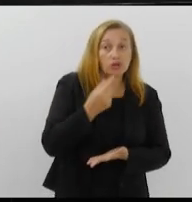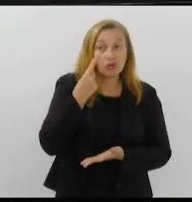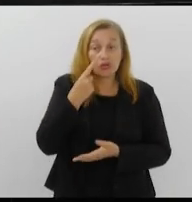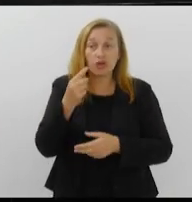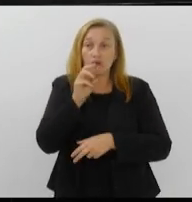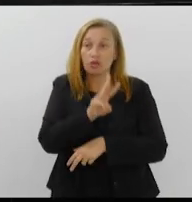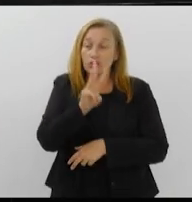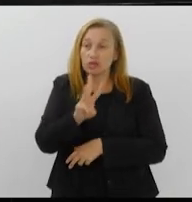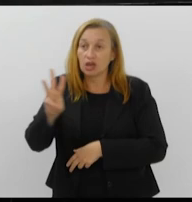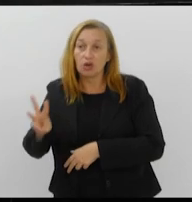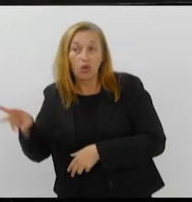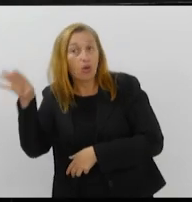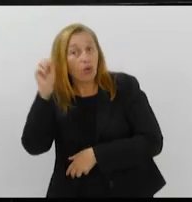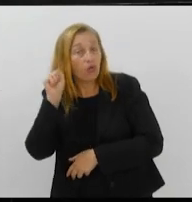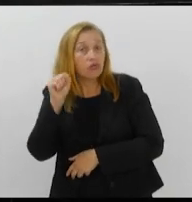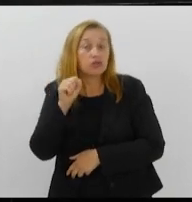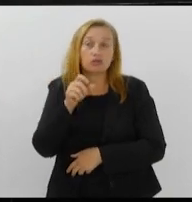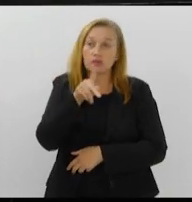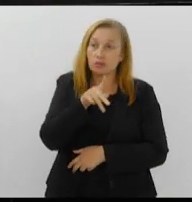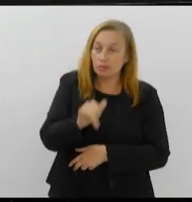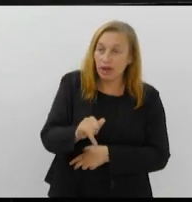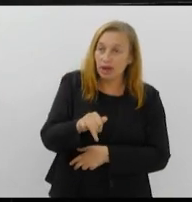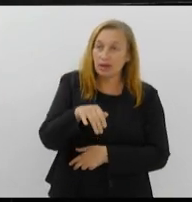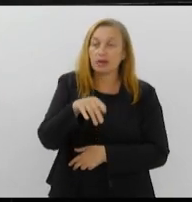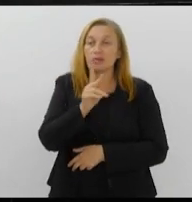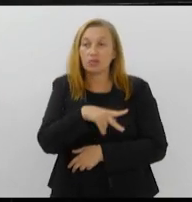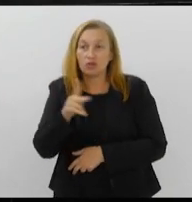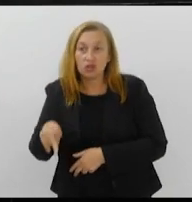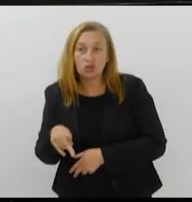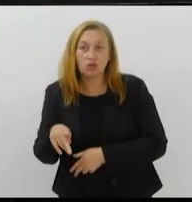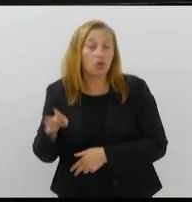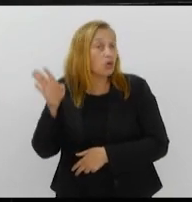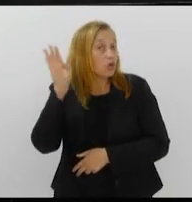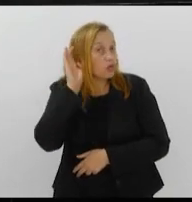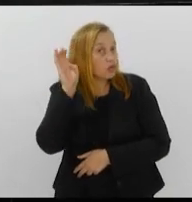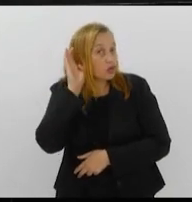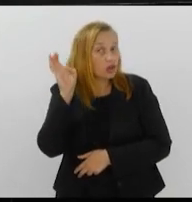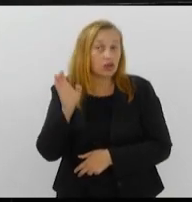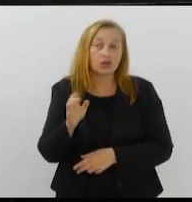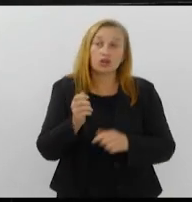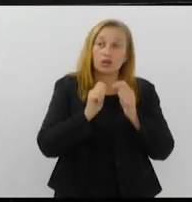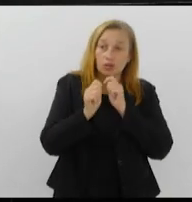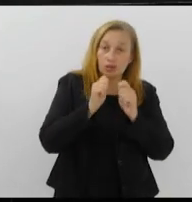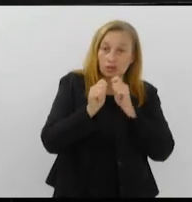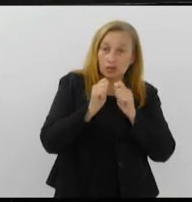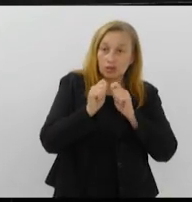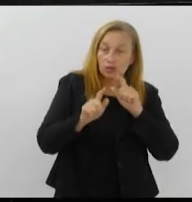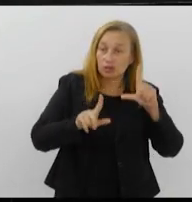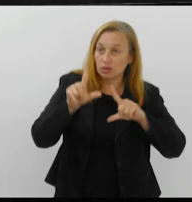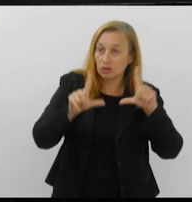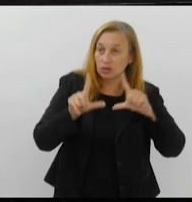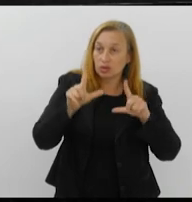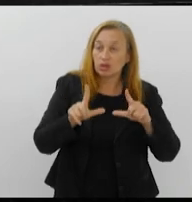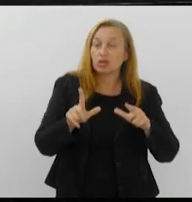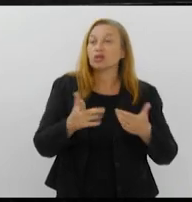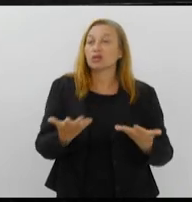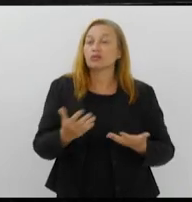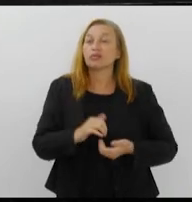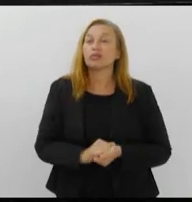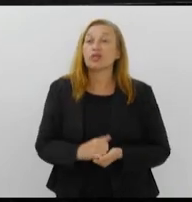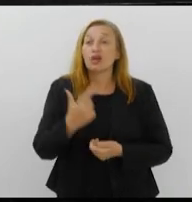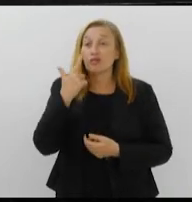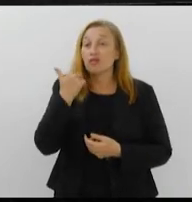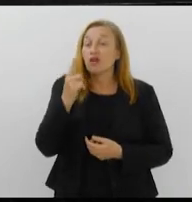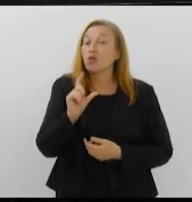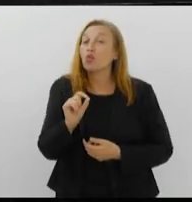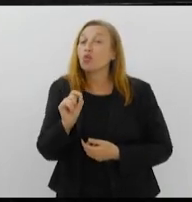pais, ouvir os professores, ouvir a imprensa, ouvir especialistas, especifica o que